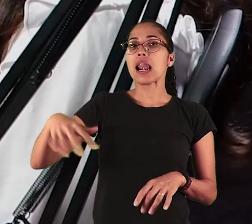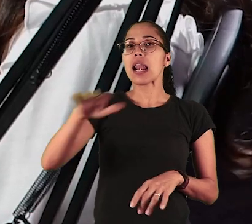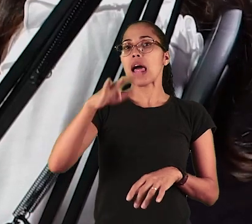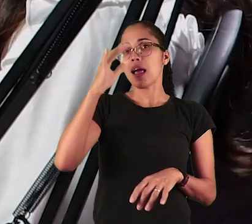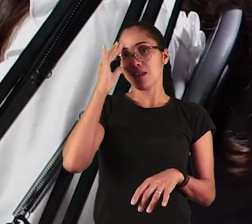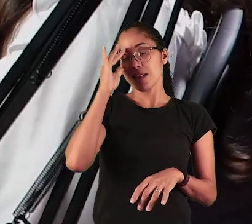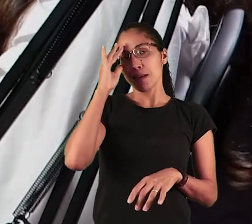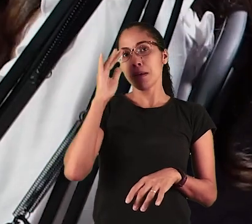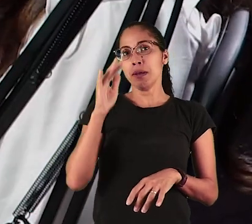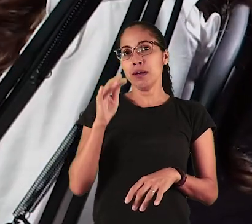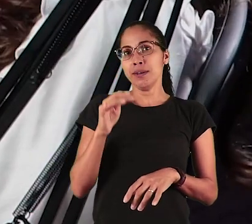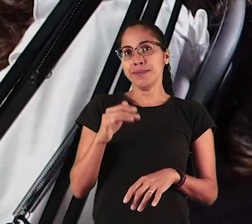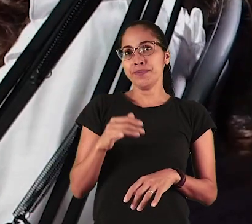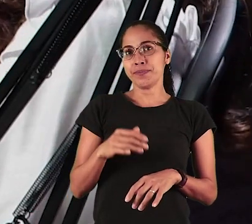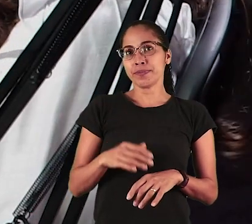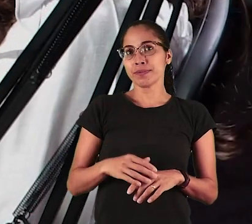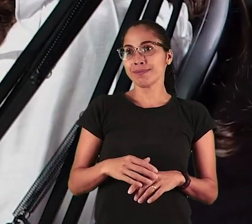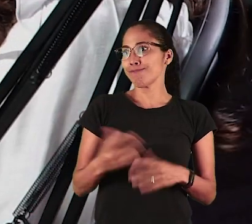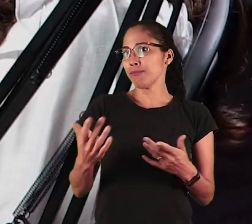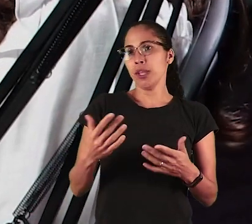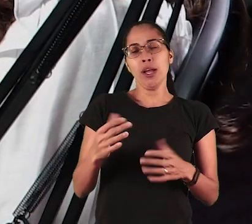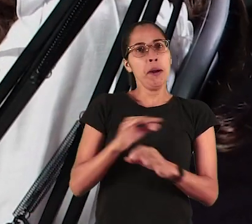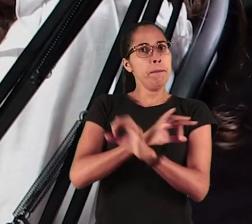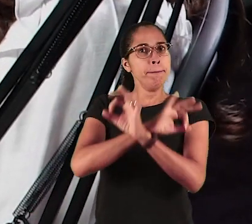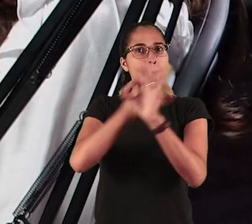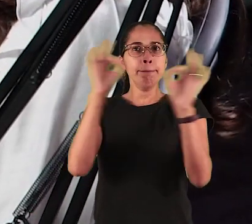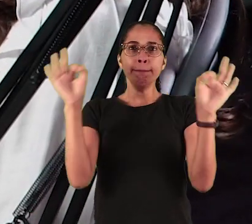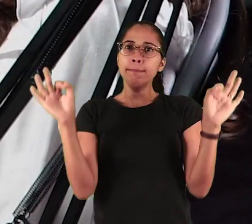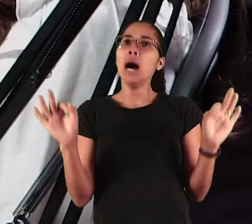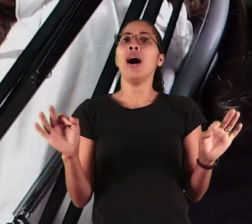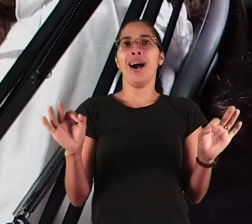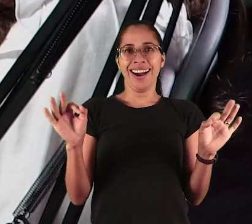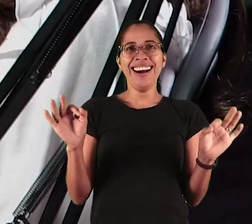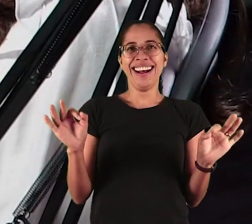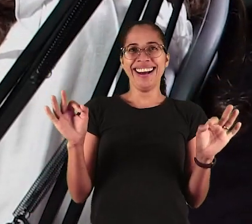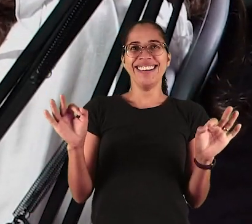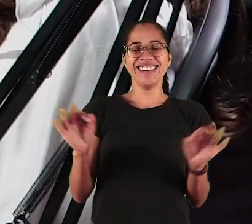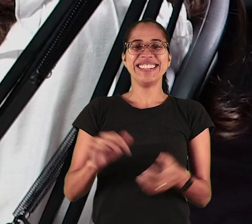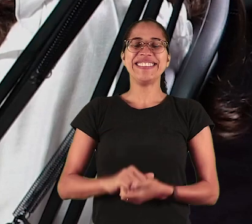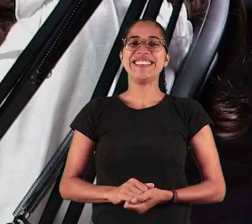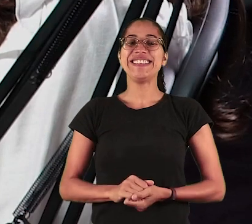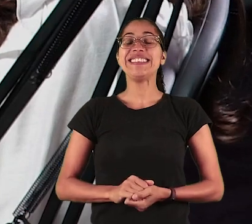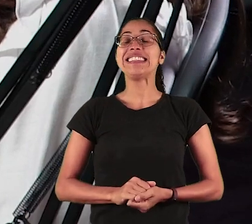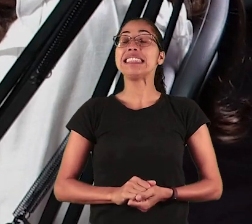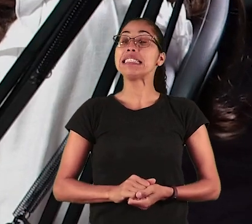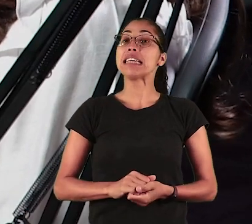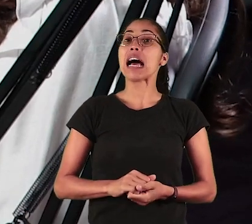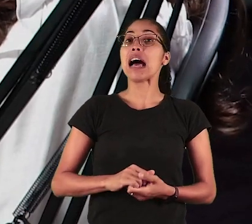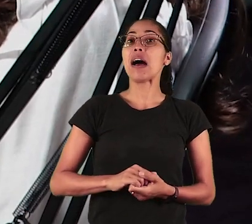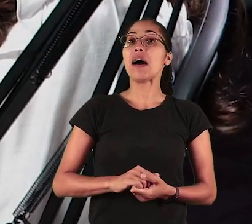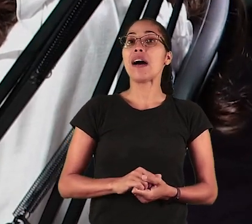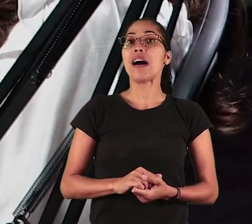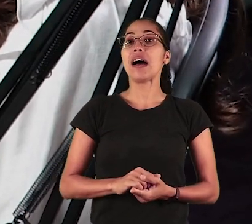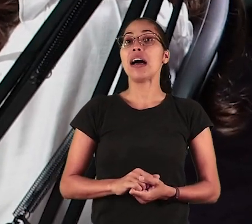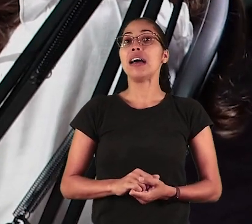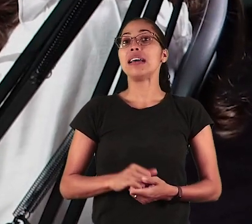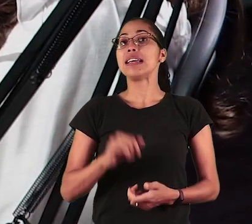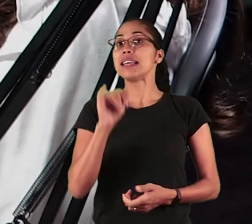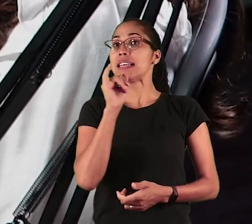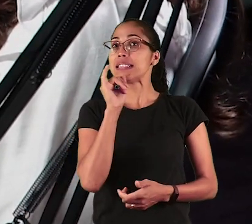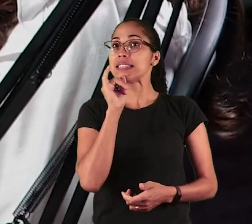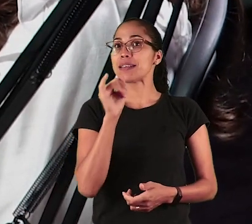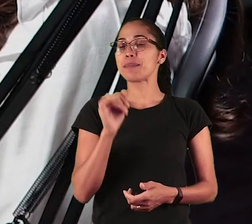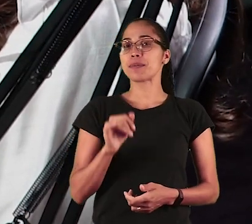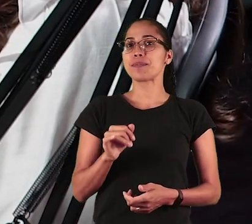outro lado da mesa né você falou que eu acho que é super rico também para para aprender mas que já leva